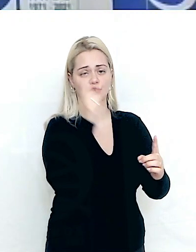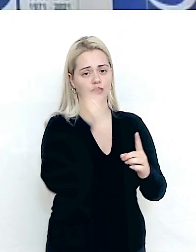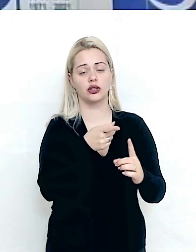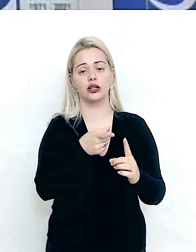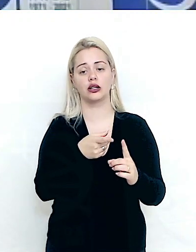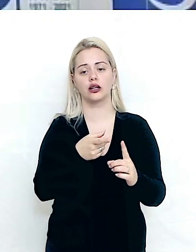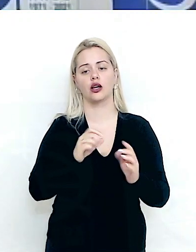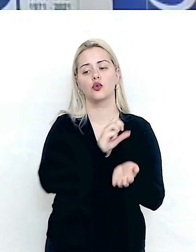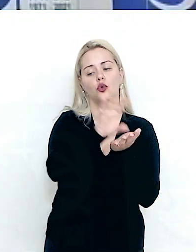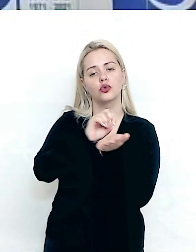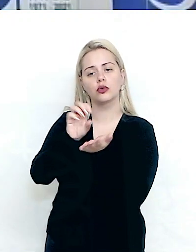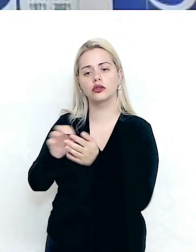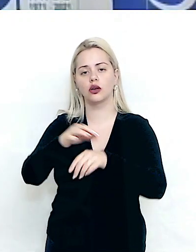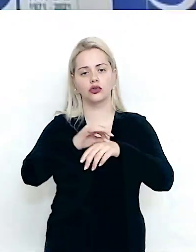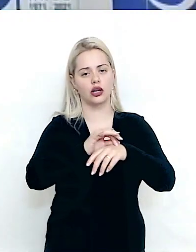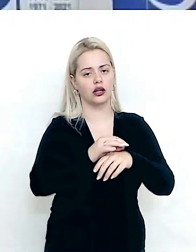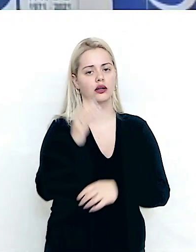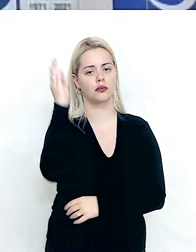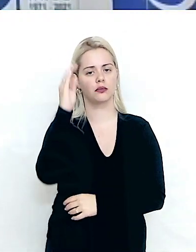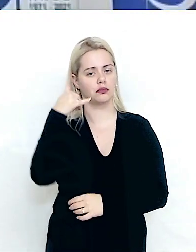brasileiras de carne bovina,